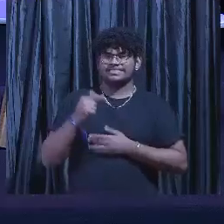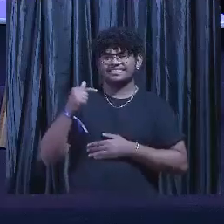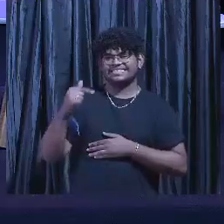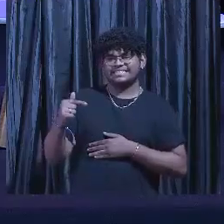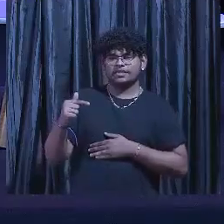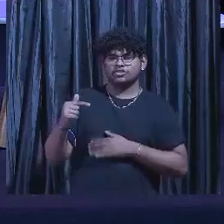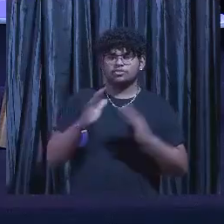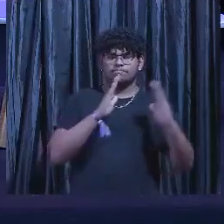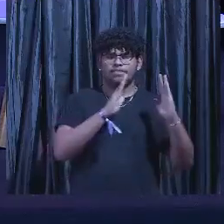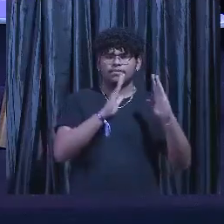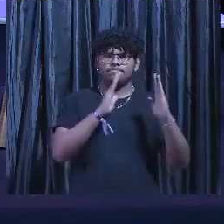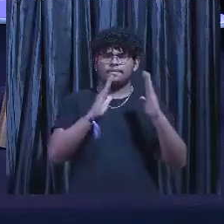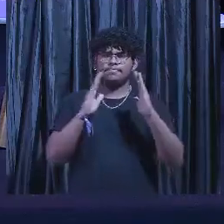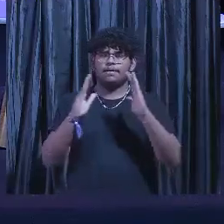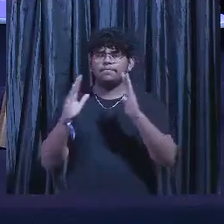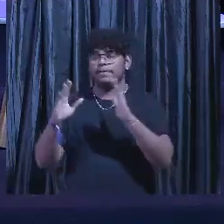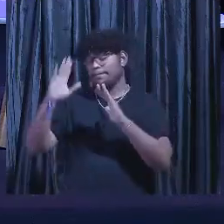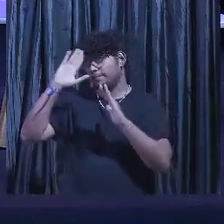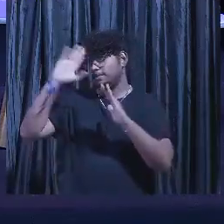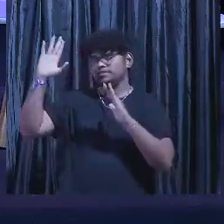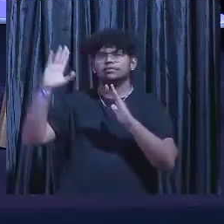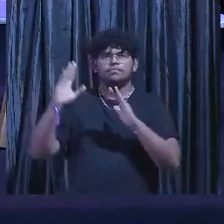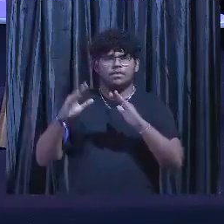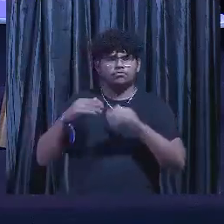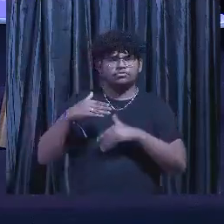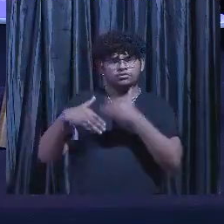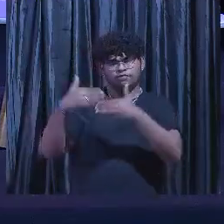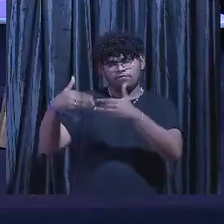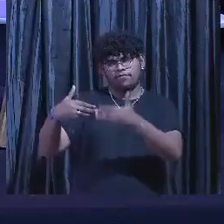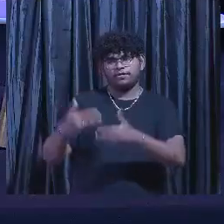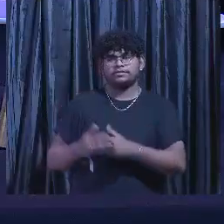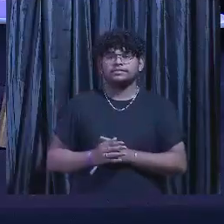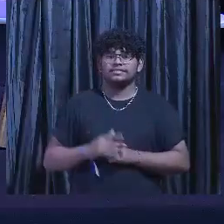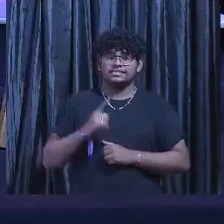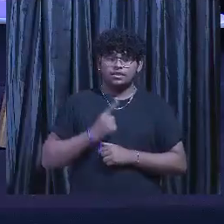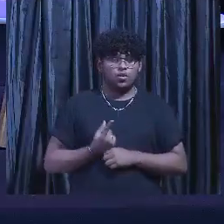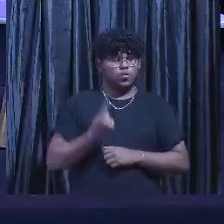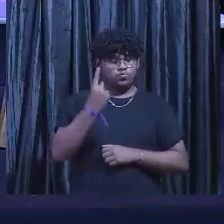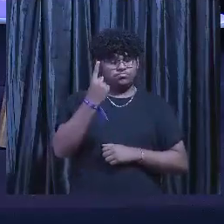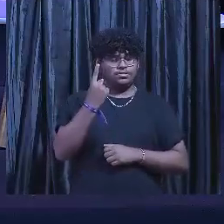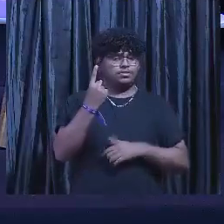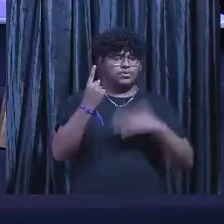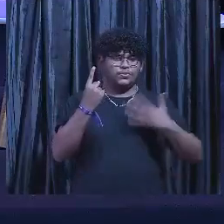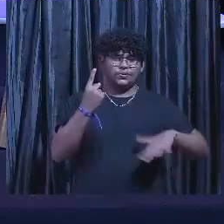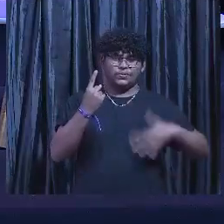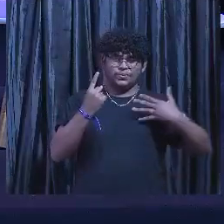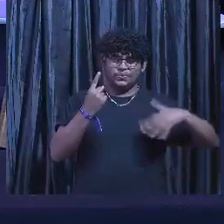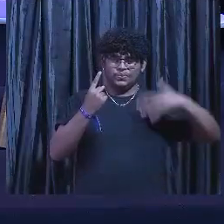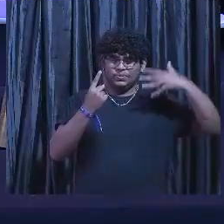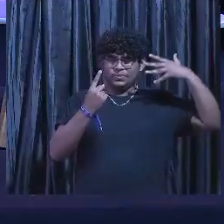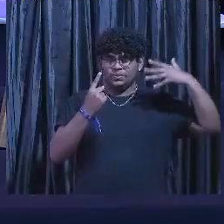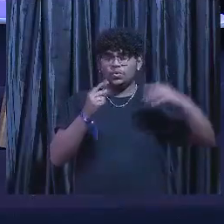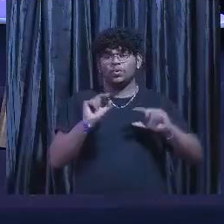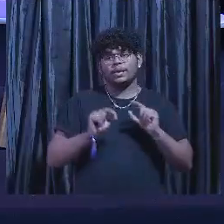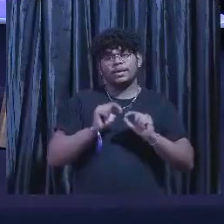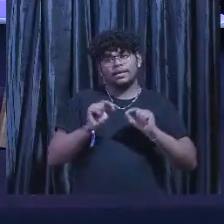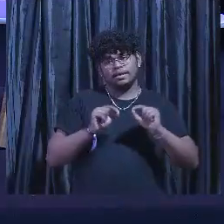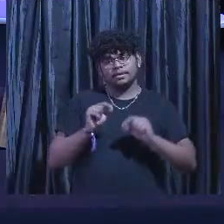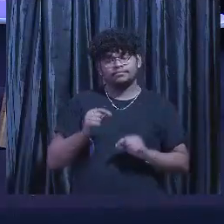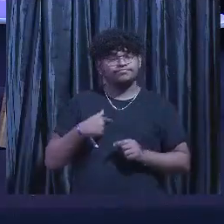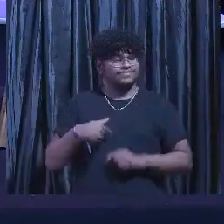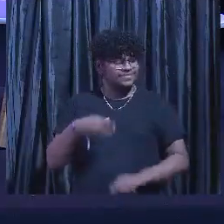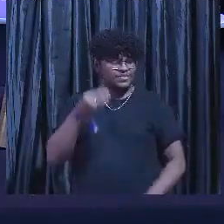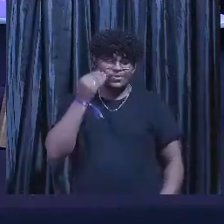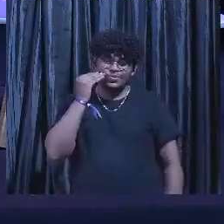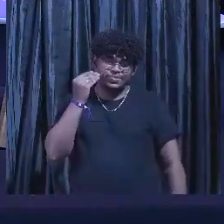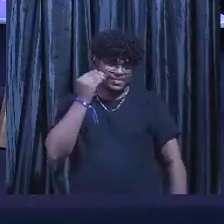etapas fundamentais para desenvolver. Tem uma que para mim é muito cara, que é: não tente inventar